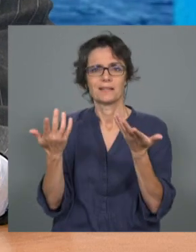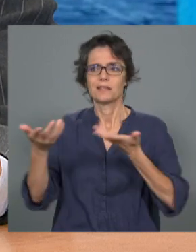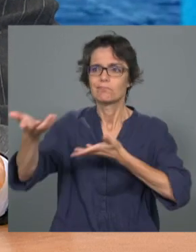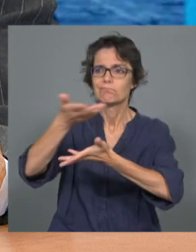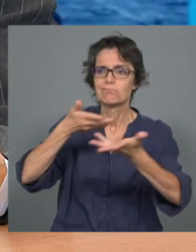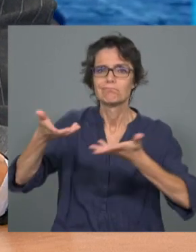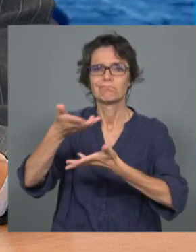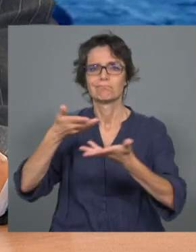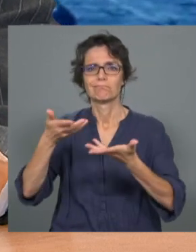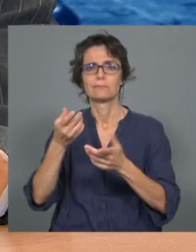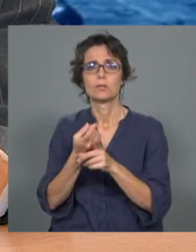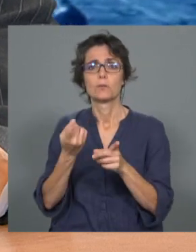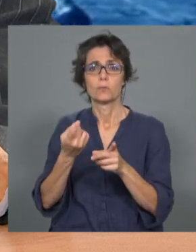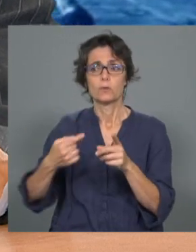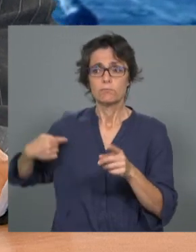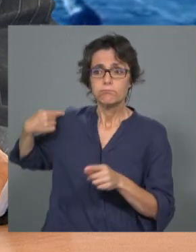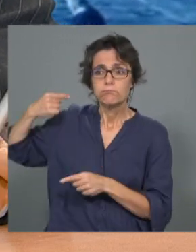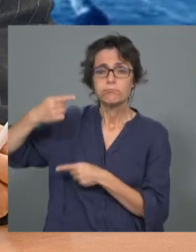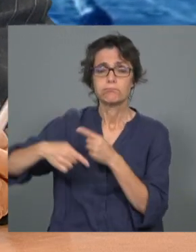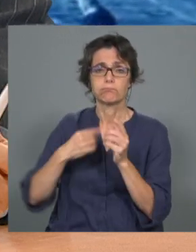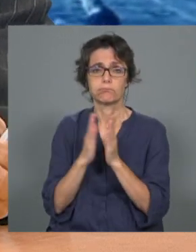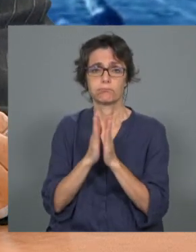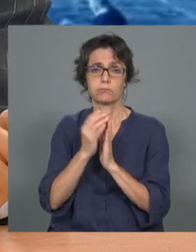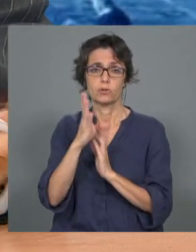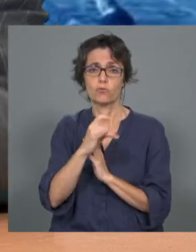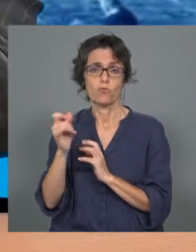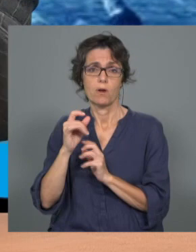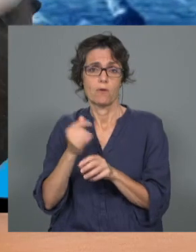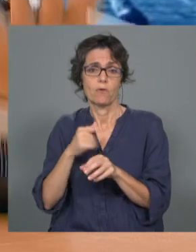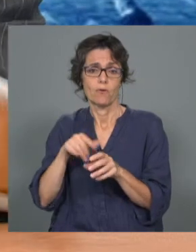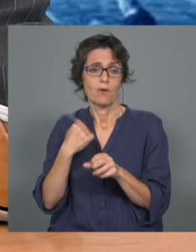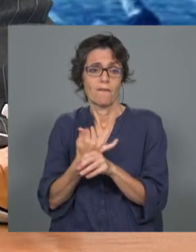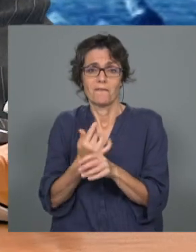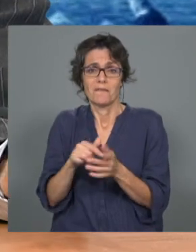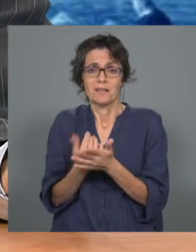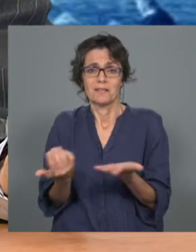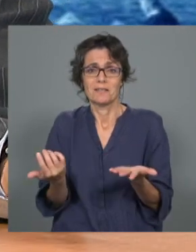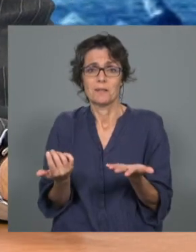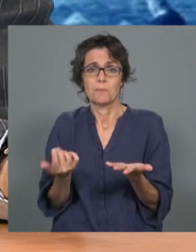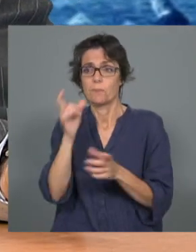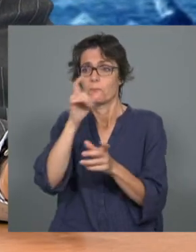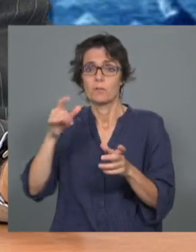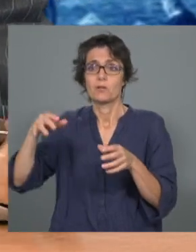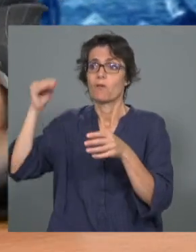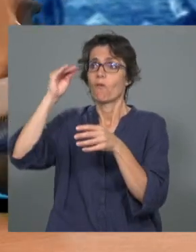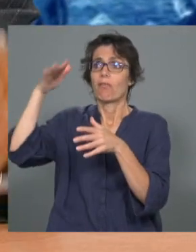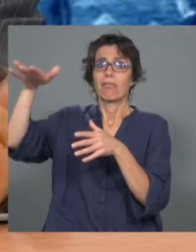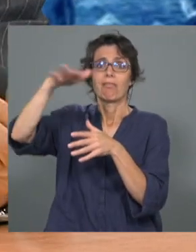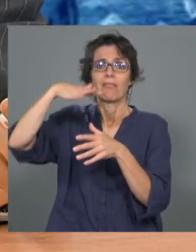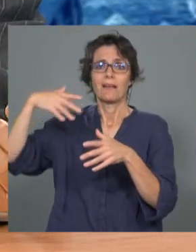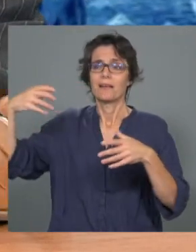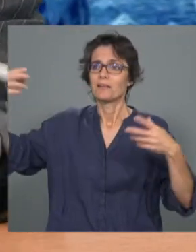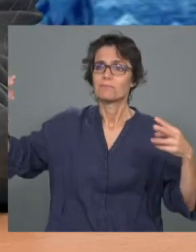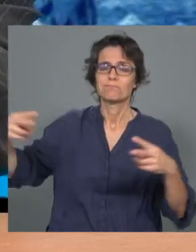convívio. Porque as origens de São João também foram uma festa de convívio, não é? Reuniram-se os habitantes lá da aldeia para vir dar o